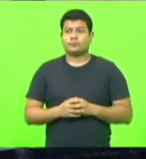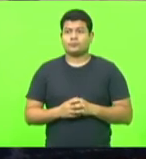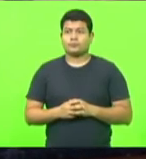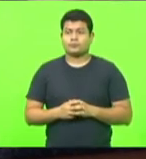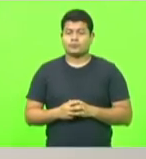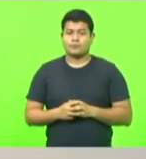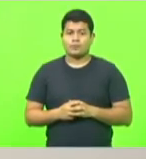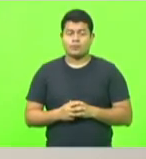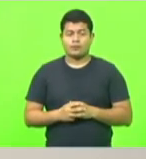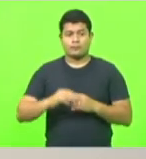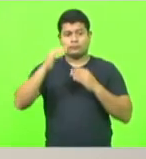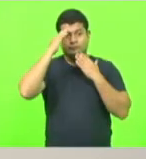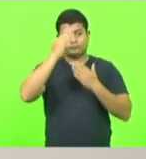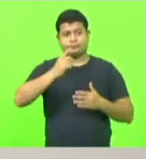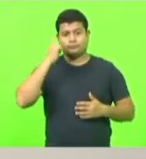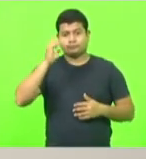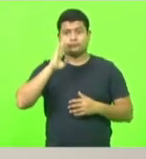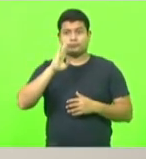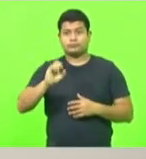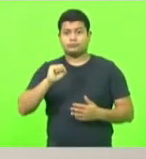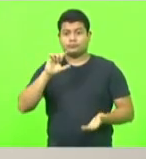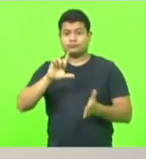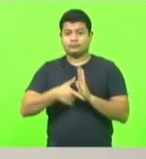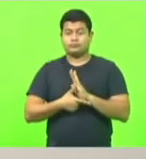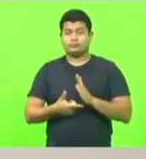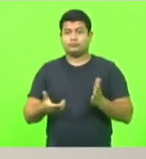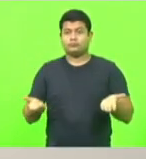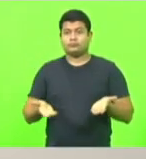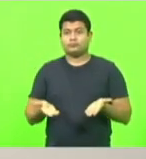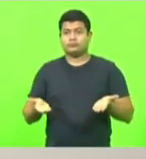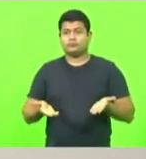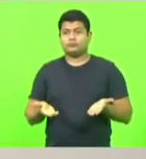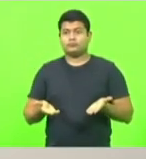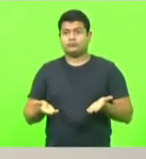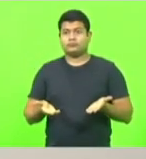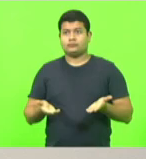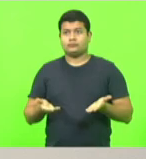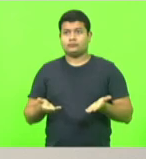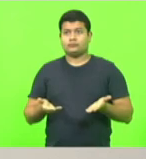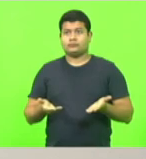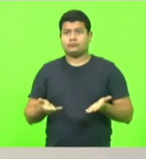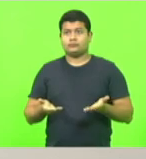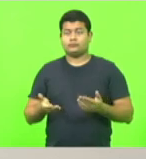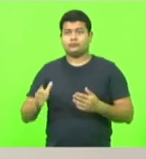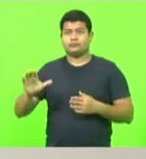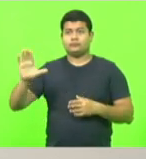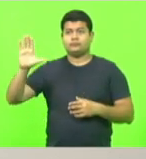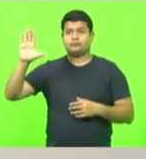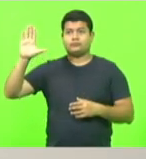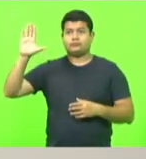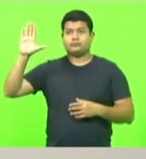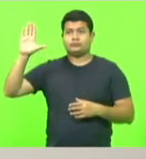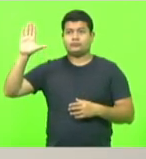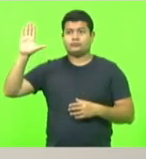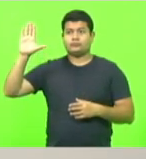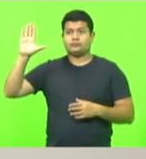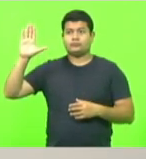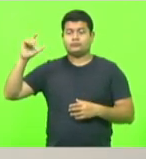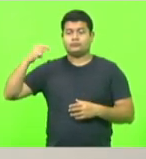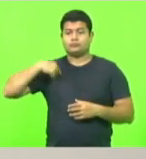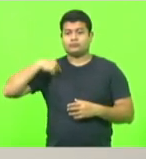Obrigado, deputado Bruno Souza. Próximo partido, PSL. Não. Presidente. Presidente. Se eu puder